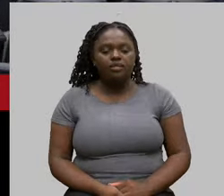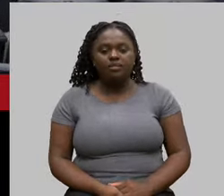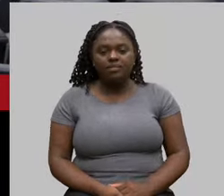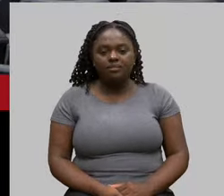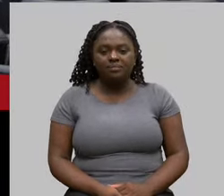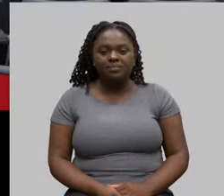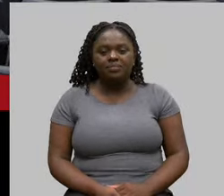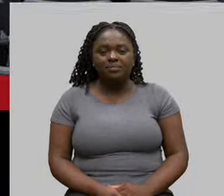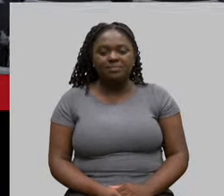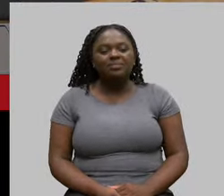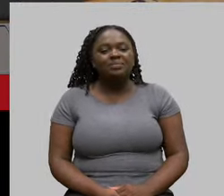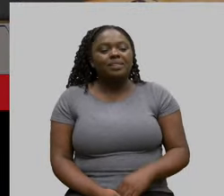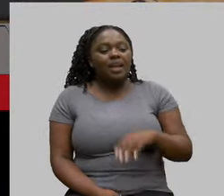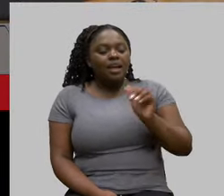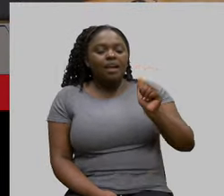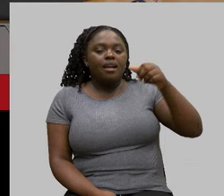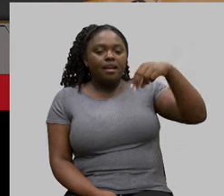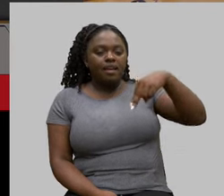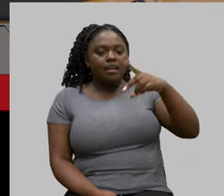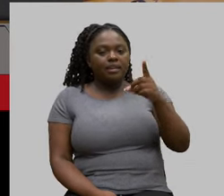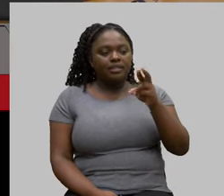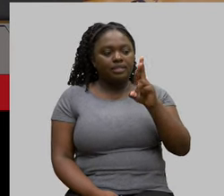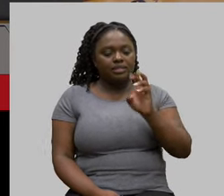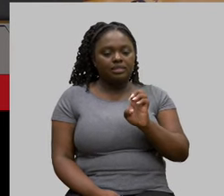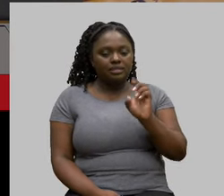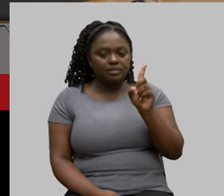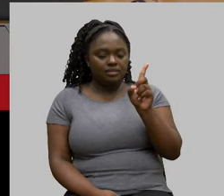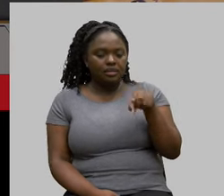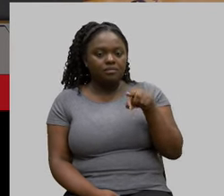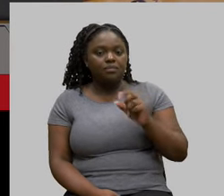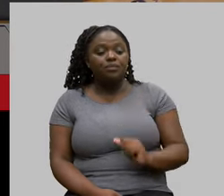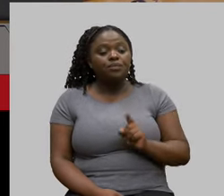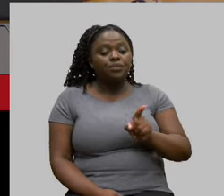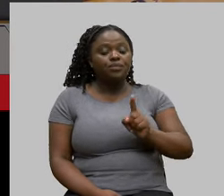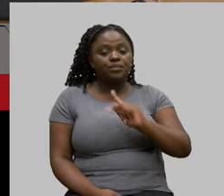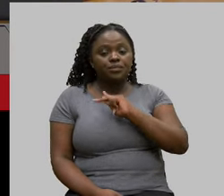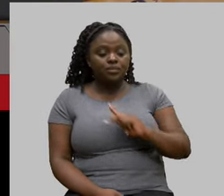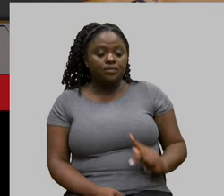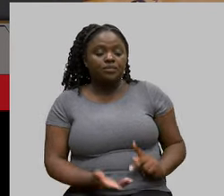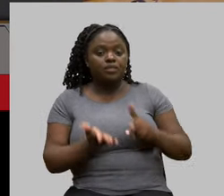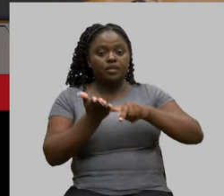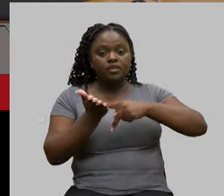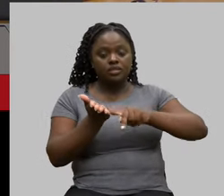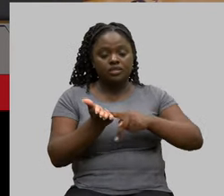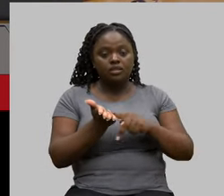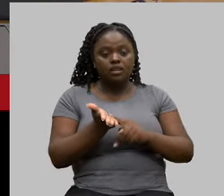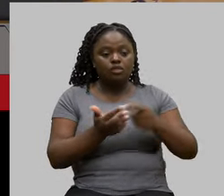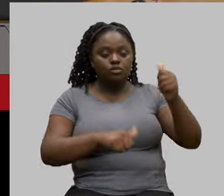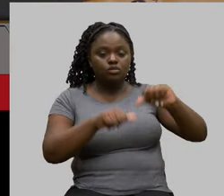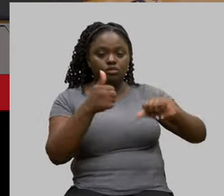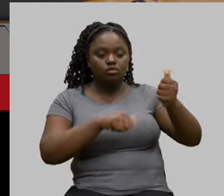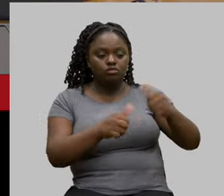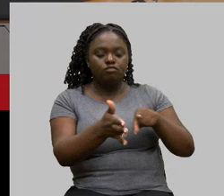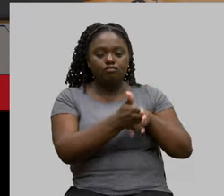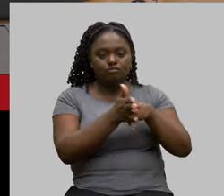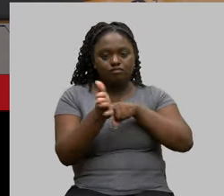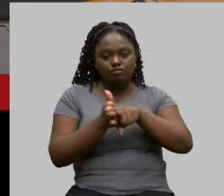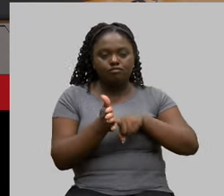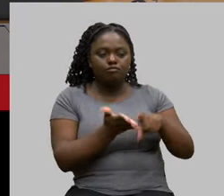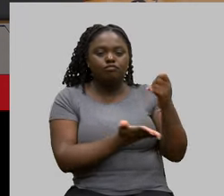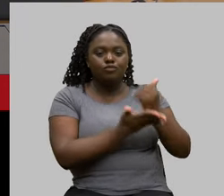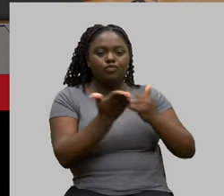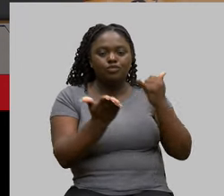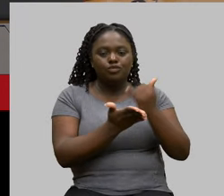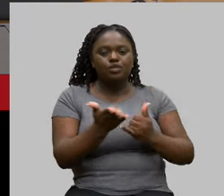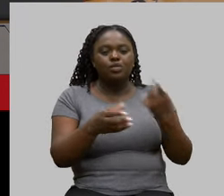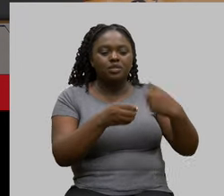MG André de Freitas Martins presidente do sindicato dos auditores fiscais de tributos municipais